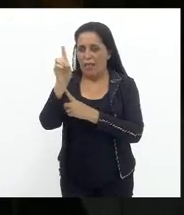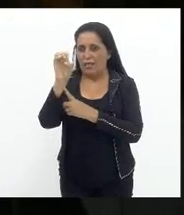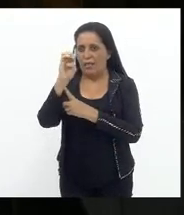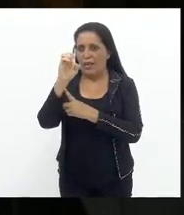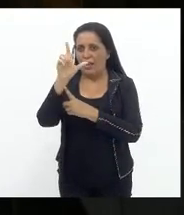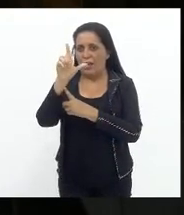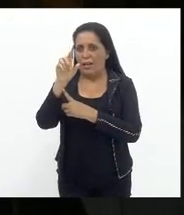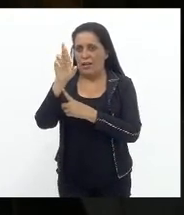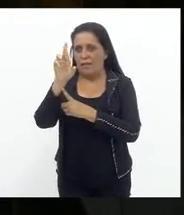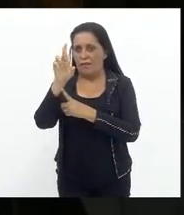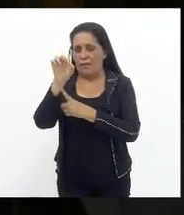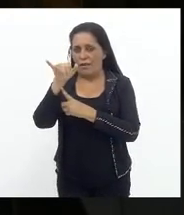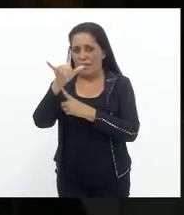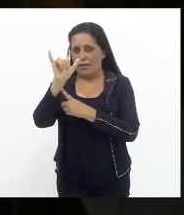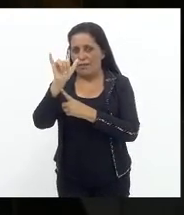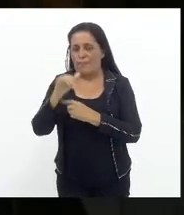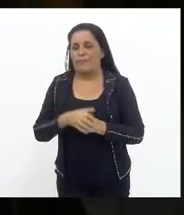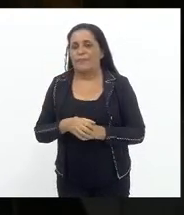portuguesa.